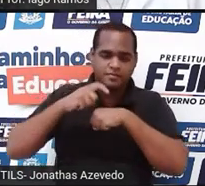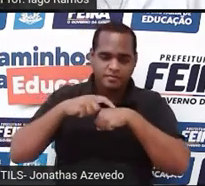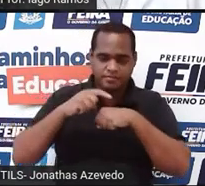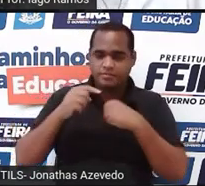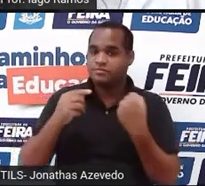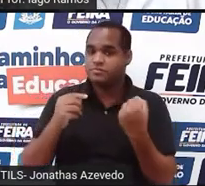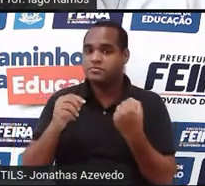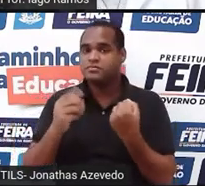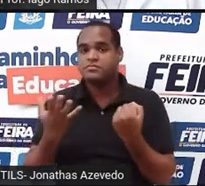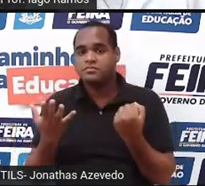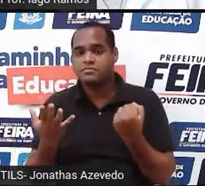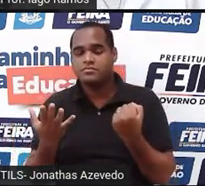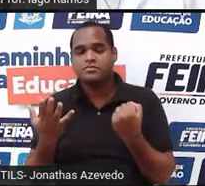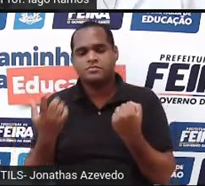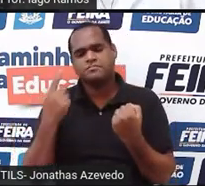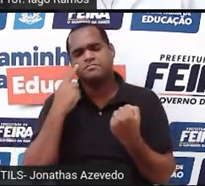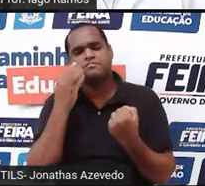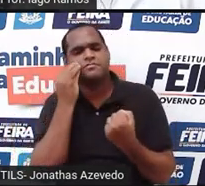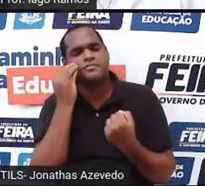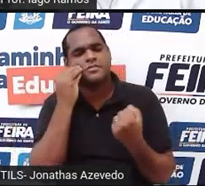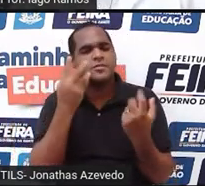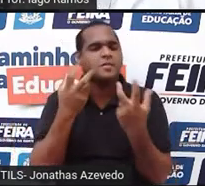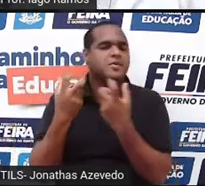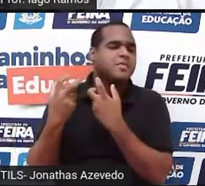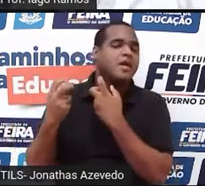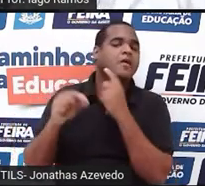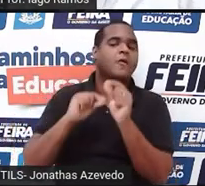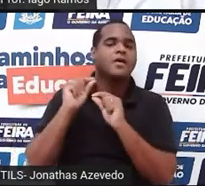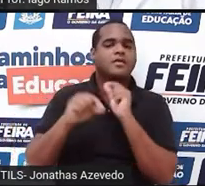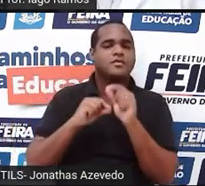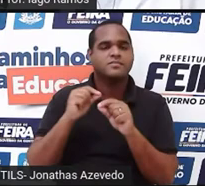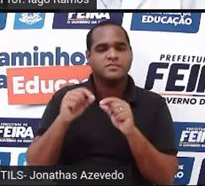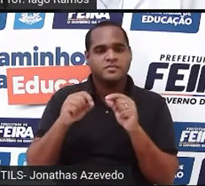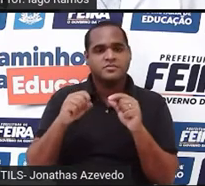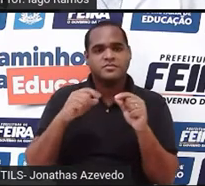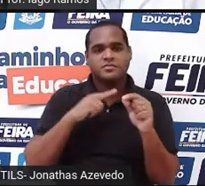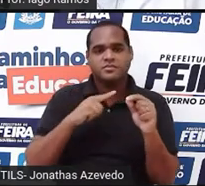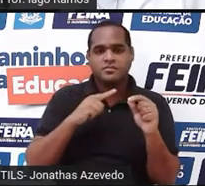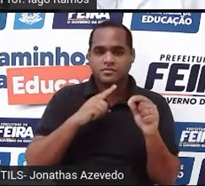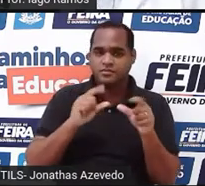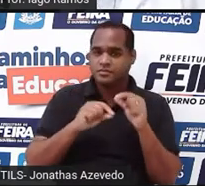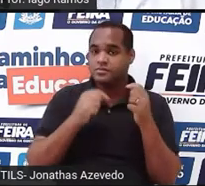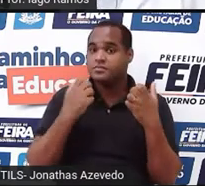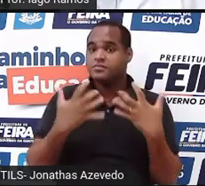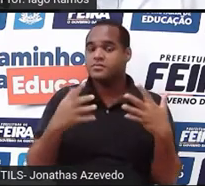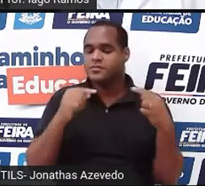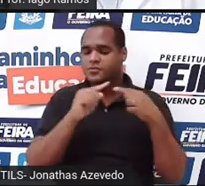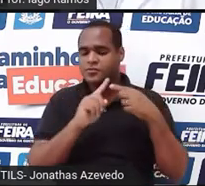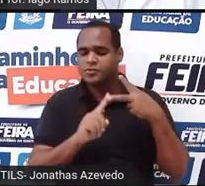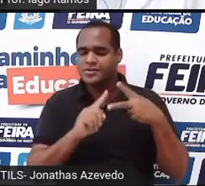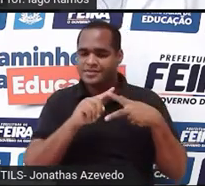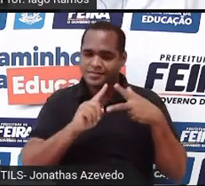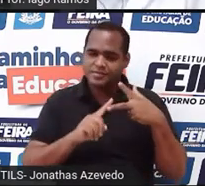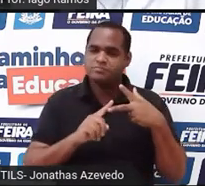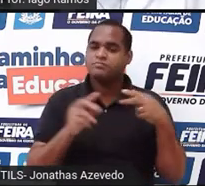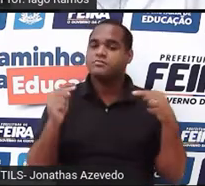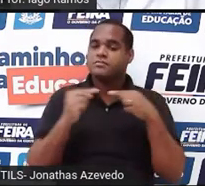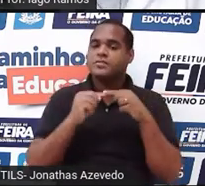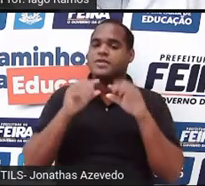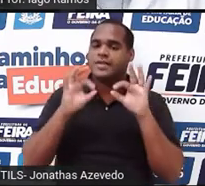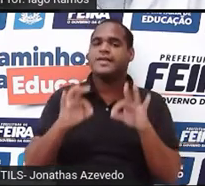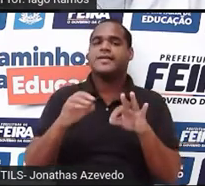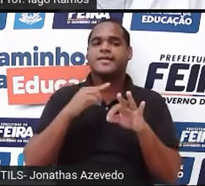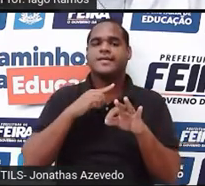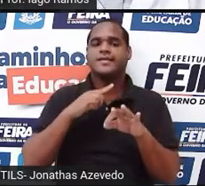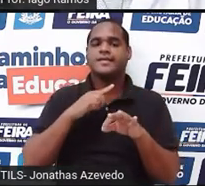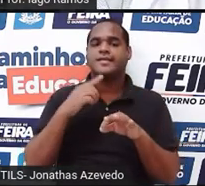distância pensa o valor para tempo tenta perceber o que é que tá acontecendo e veja qual dessas duas situações essa situação